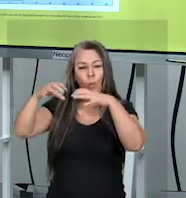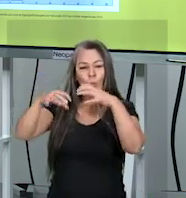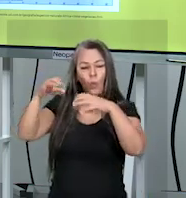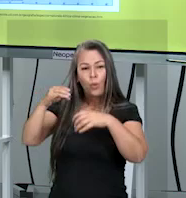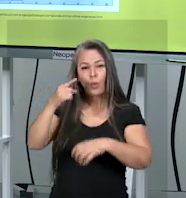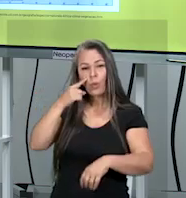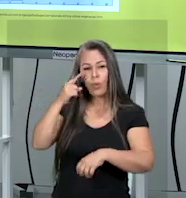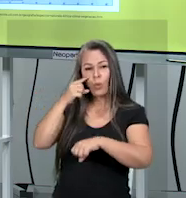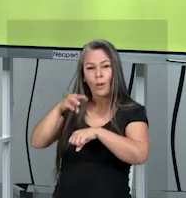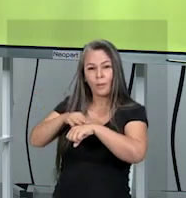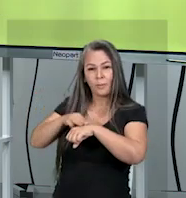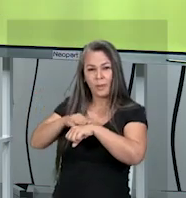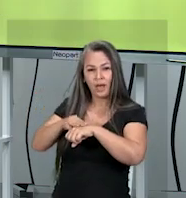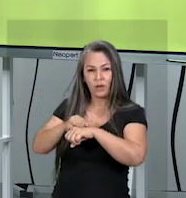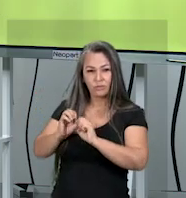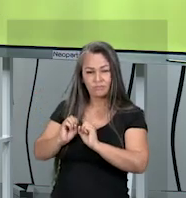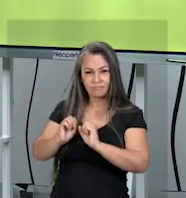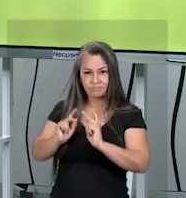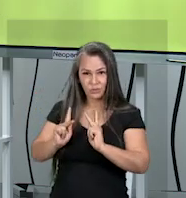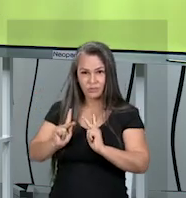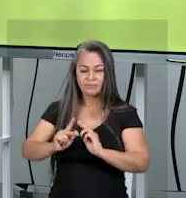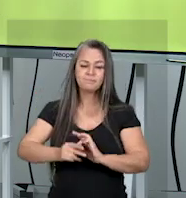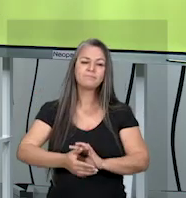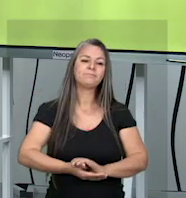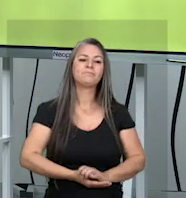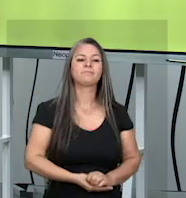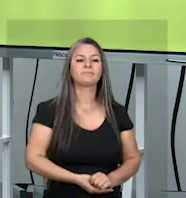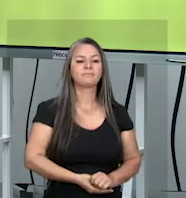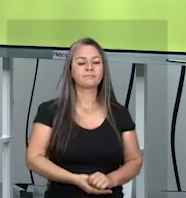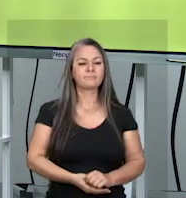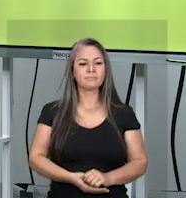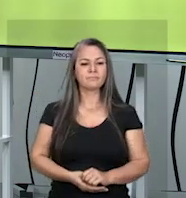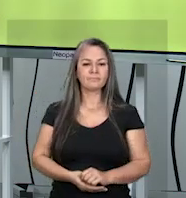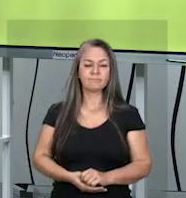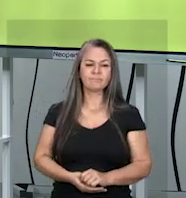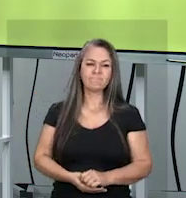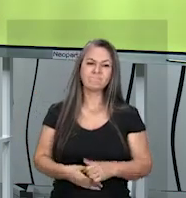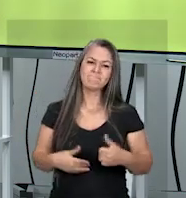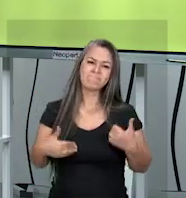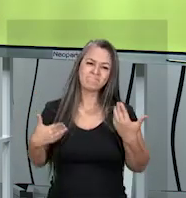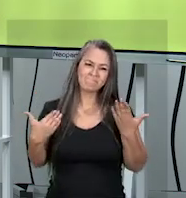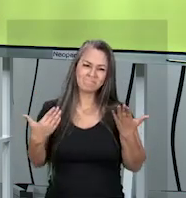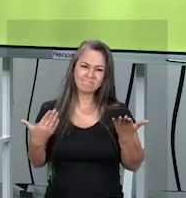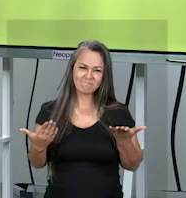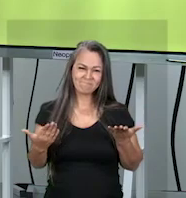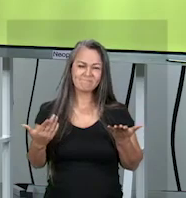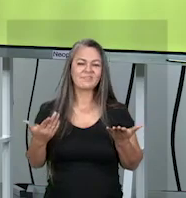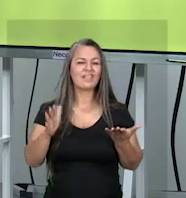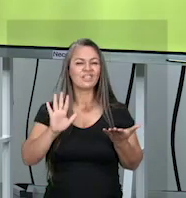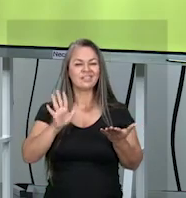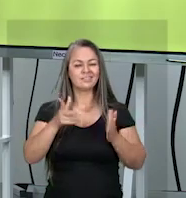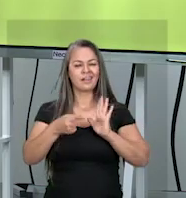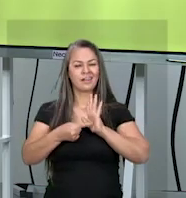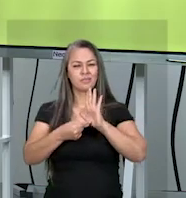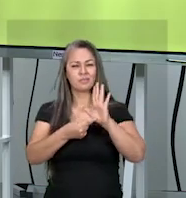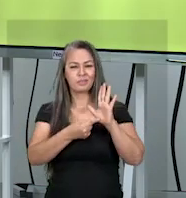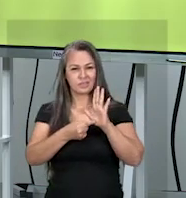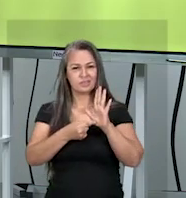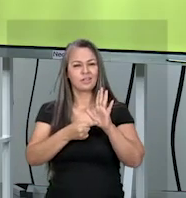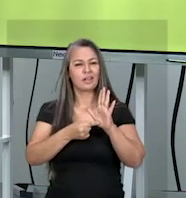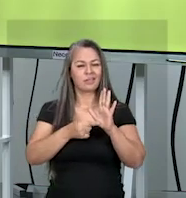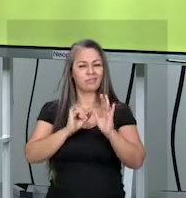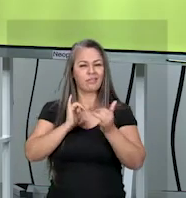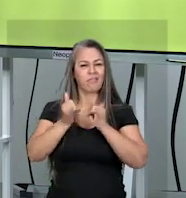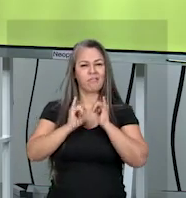mais elevadas. Tá joia? Bom, a gente já vai trazendo algumas informações em relação a essa